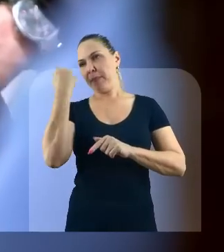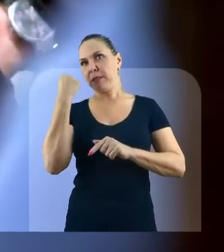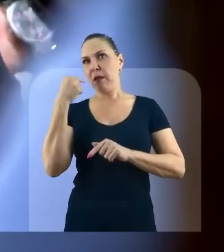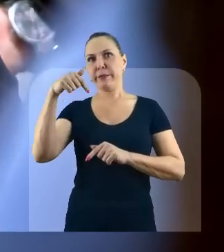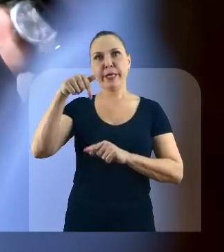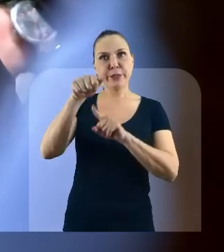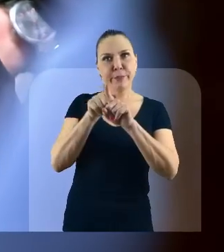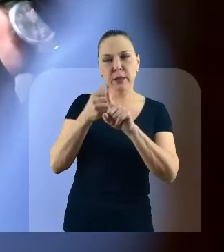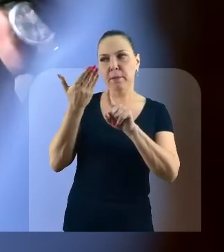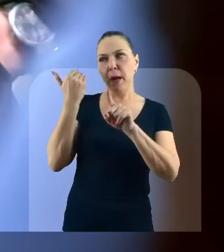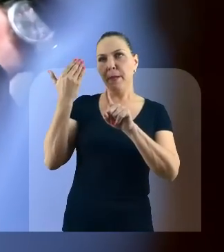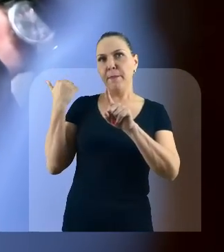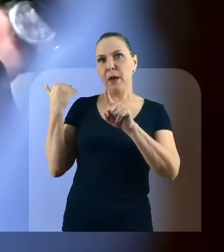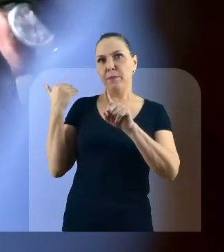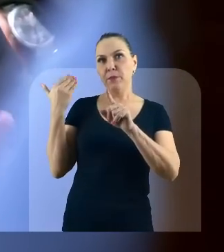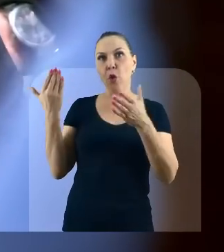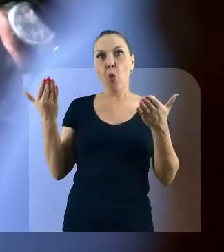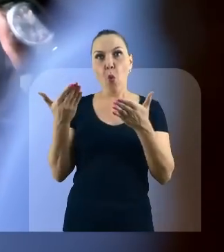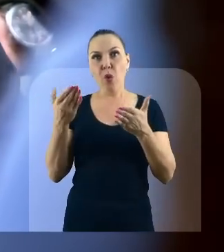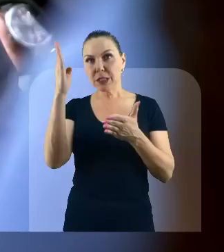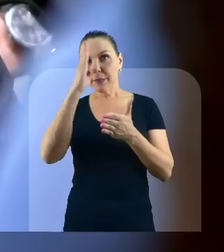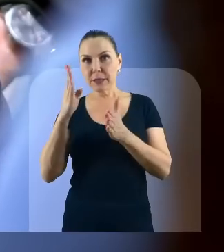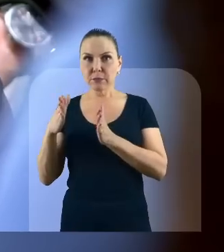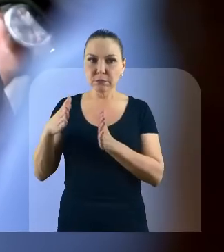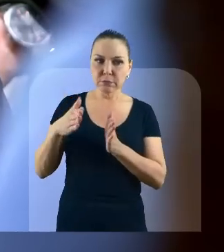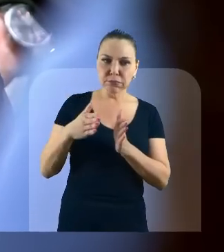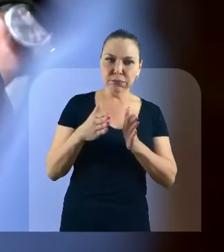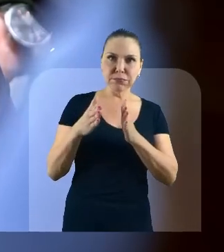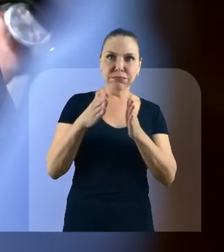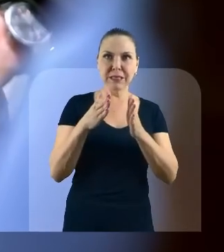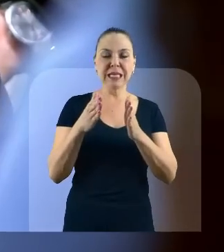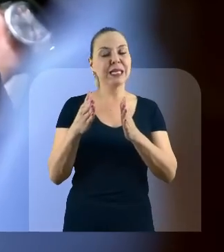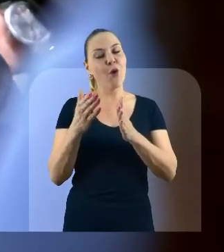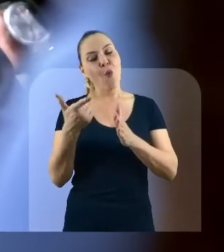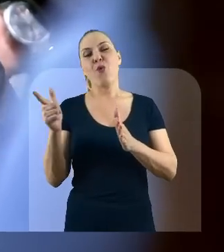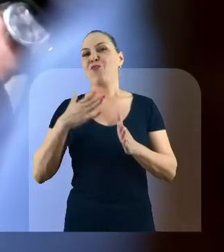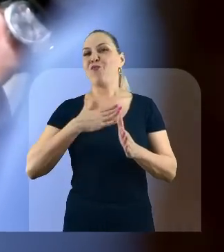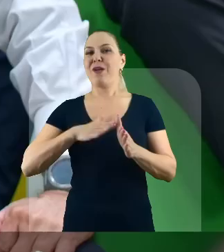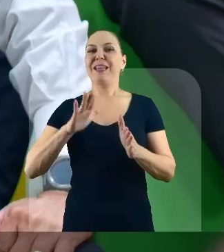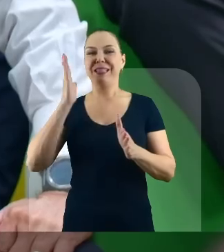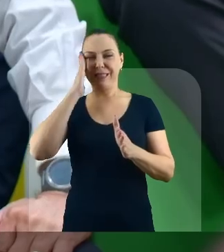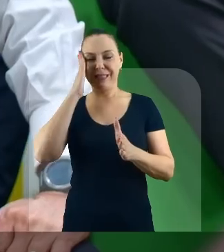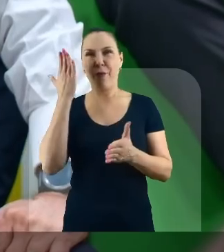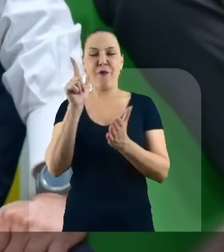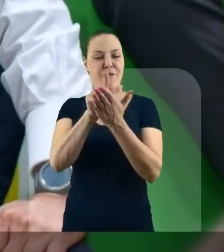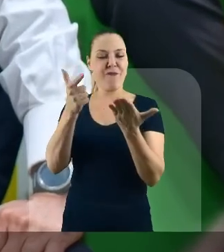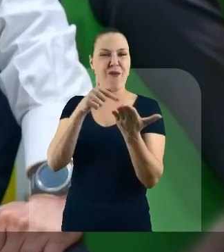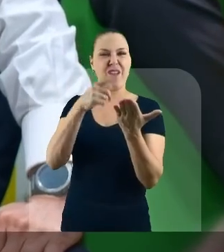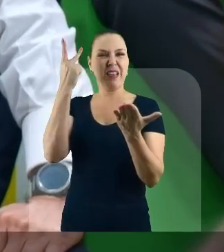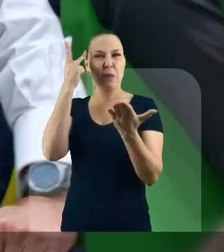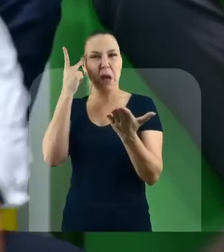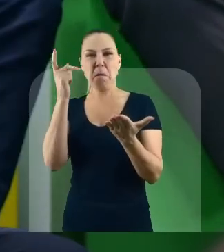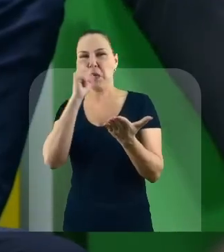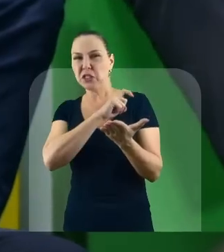meses atrás. Nós sabemos que o Brasil hoje está caminhando para um caminho que nós não gostaríamos. E o Foro de São Paulo, que todo mundo dizia que era uma mentira, que aquilo